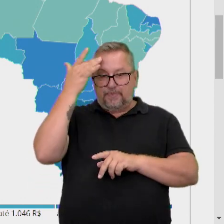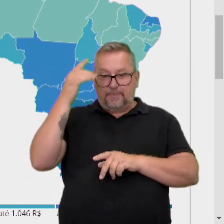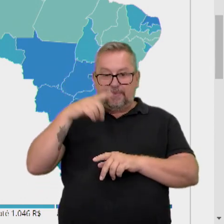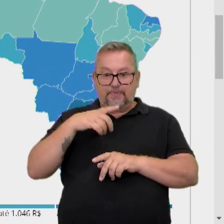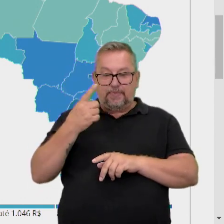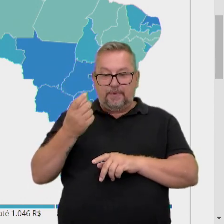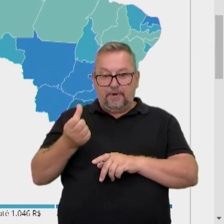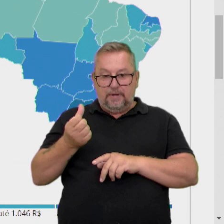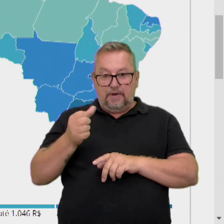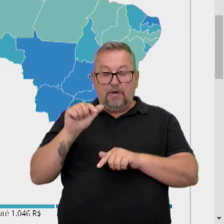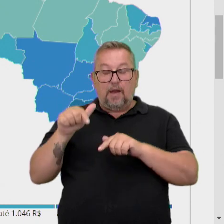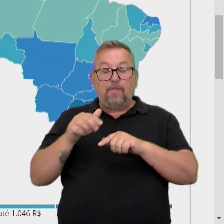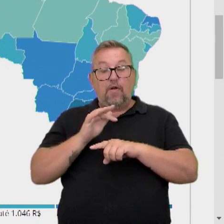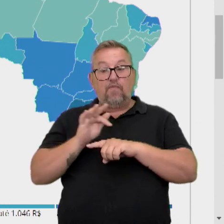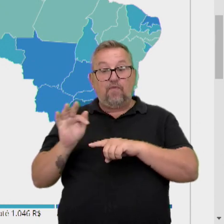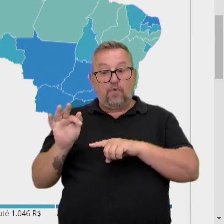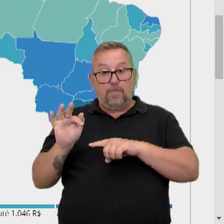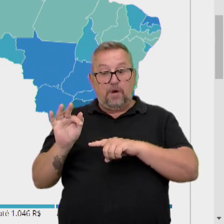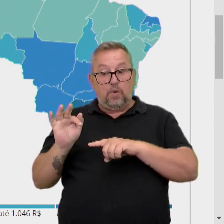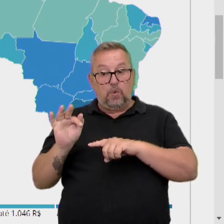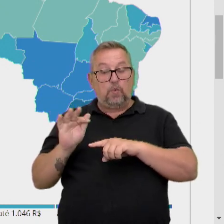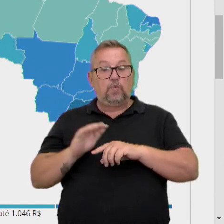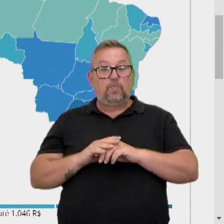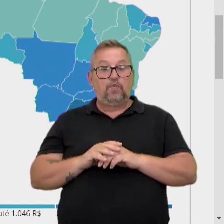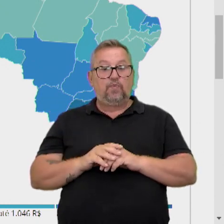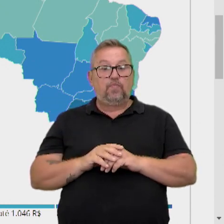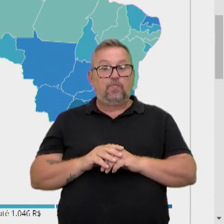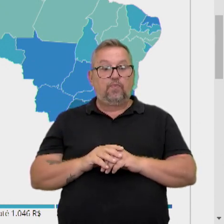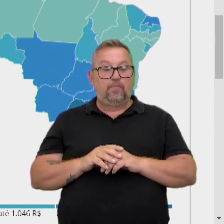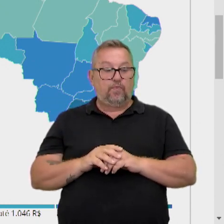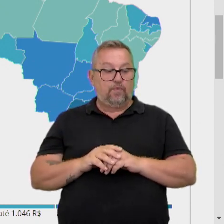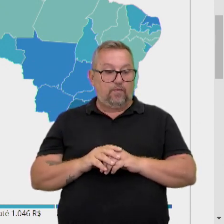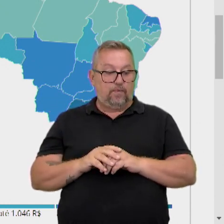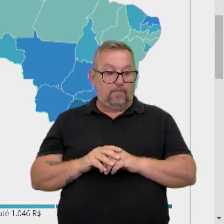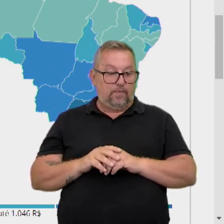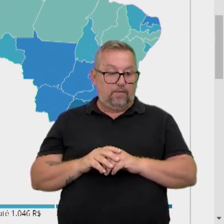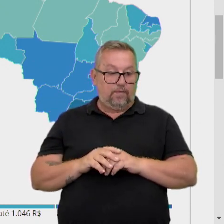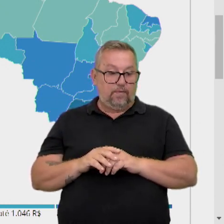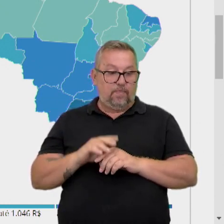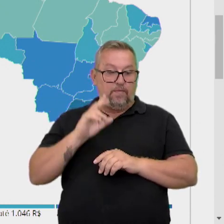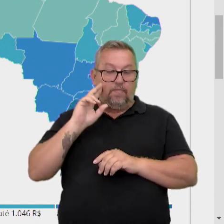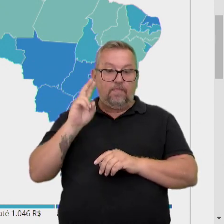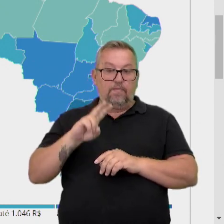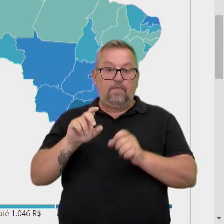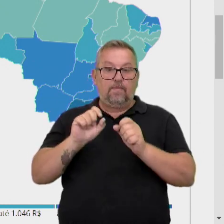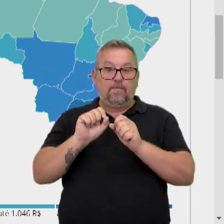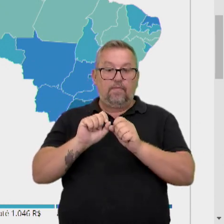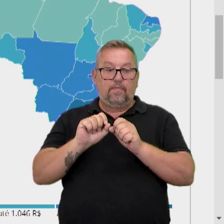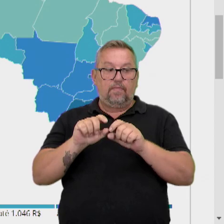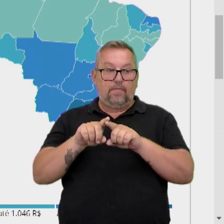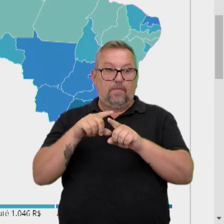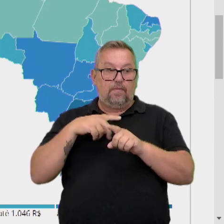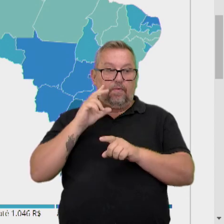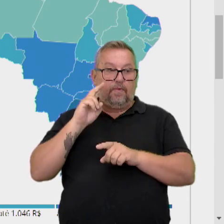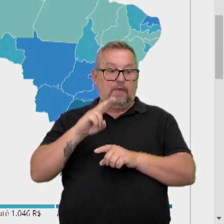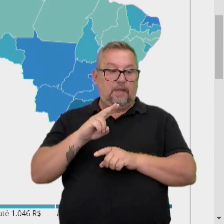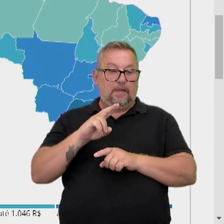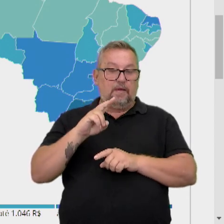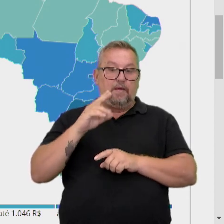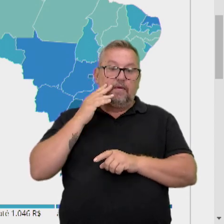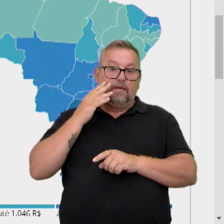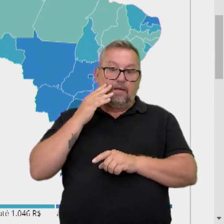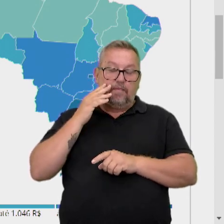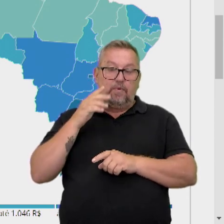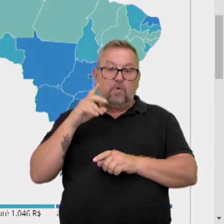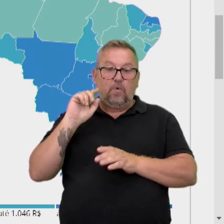trabalho formal, né, considerando apenas as ocupadas, né, quando fala trabalho formal, tem que lembrar que são aquelas